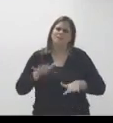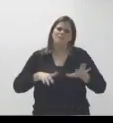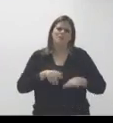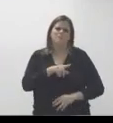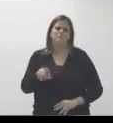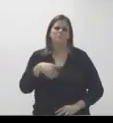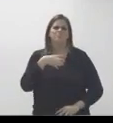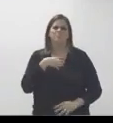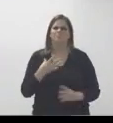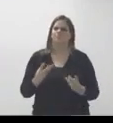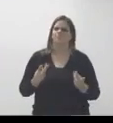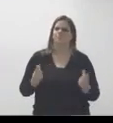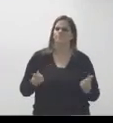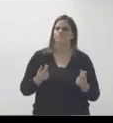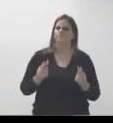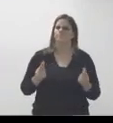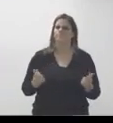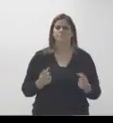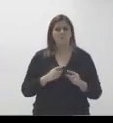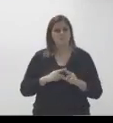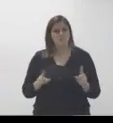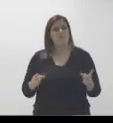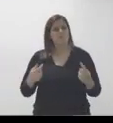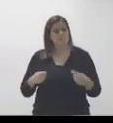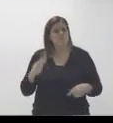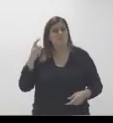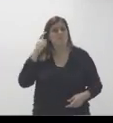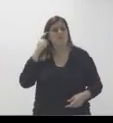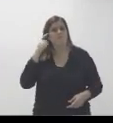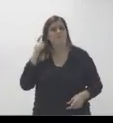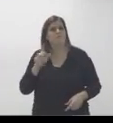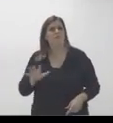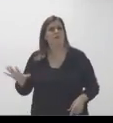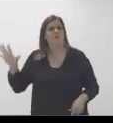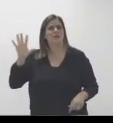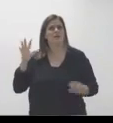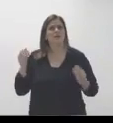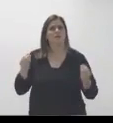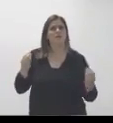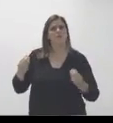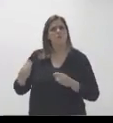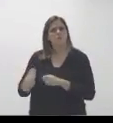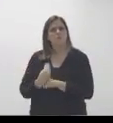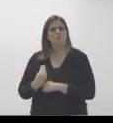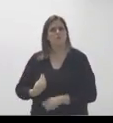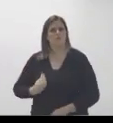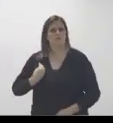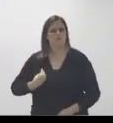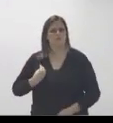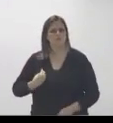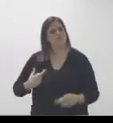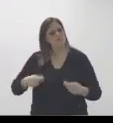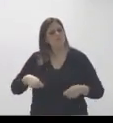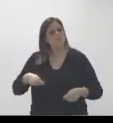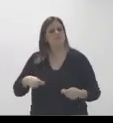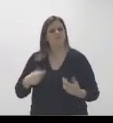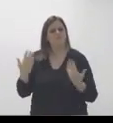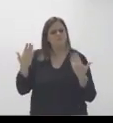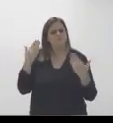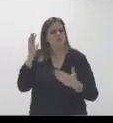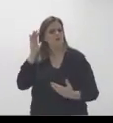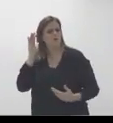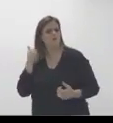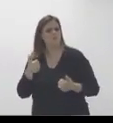levar isso como como dimensão para pensar o cuidado né acho que uma escuta qualificada importante em alguns casos